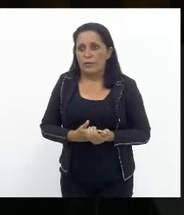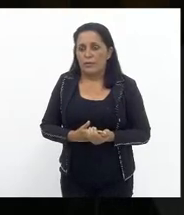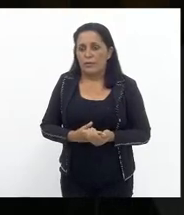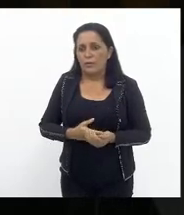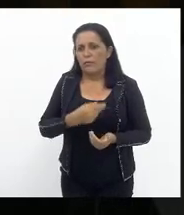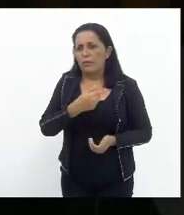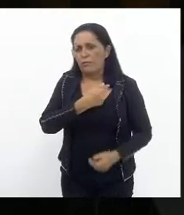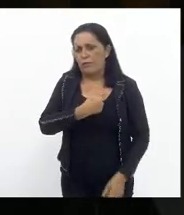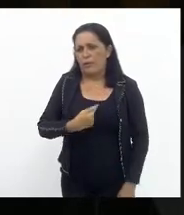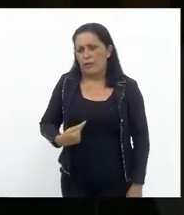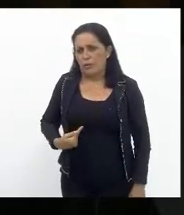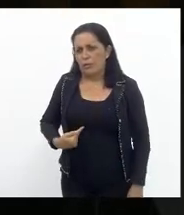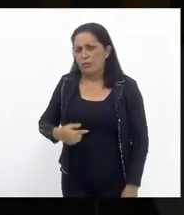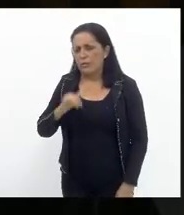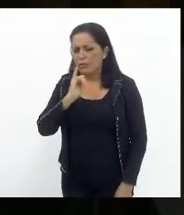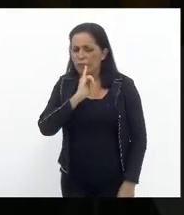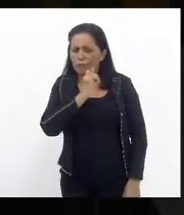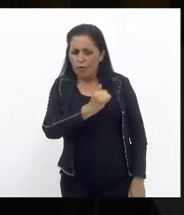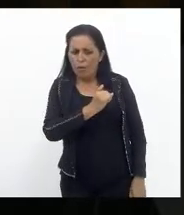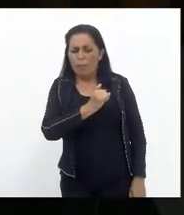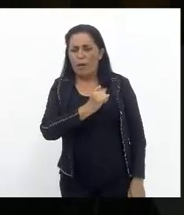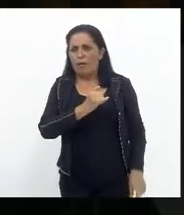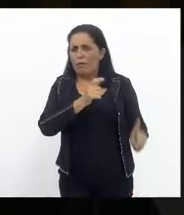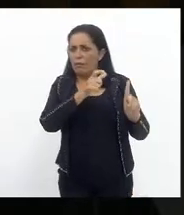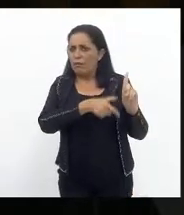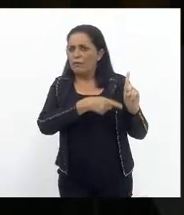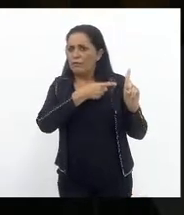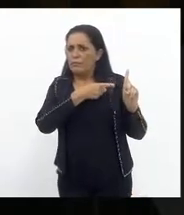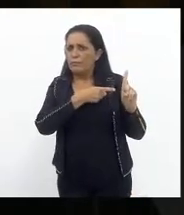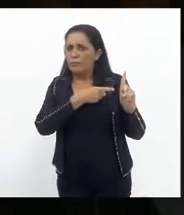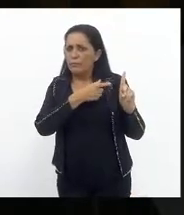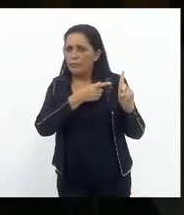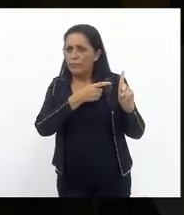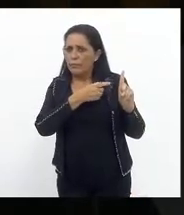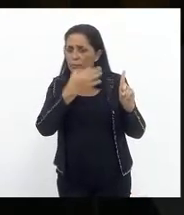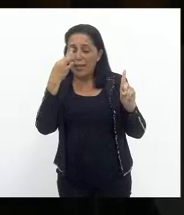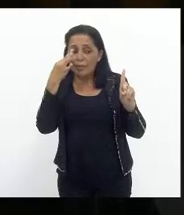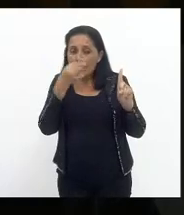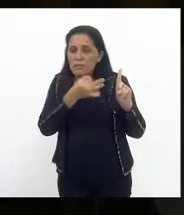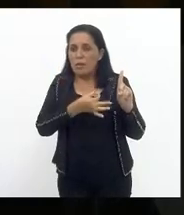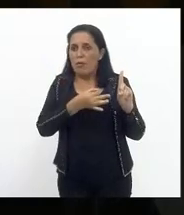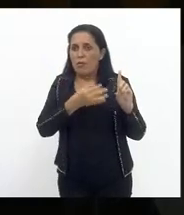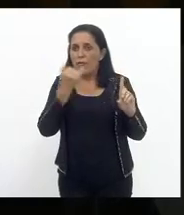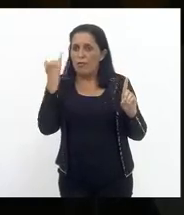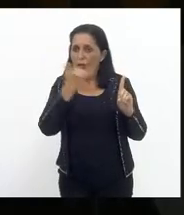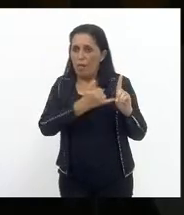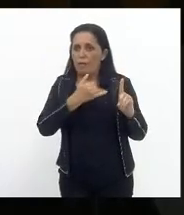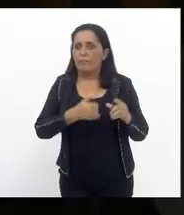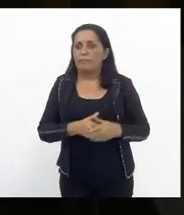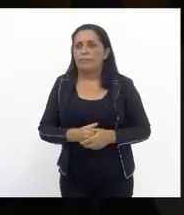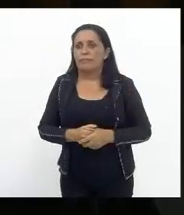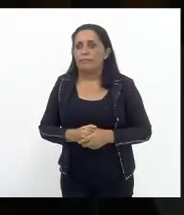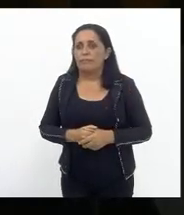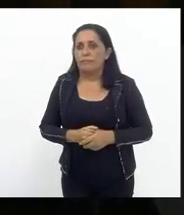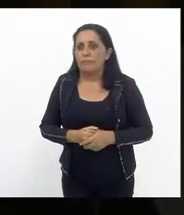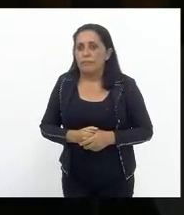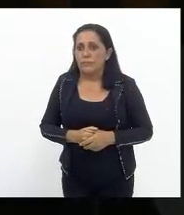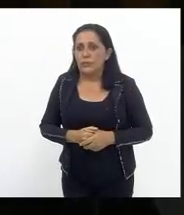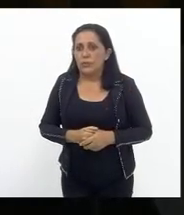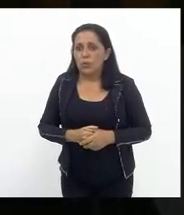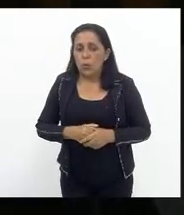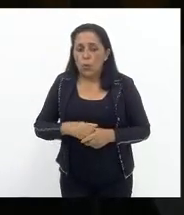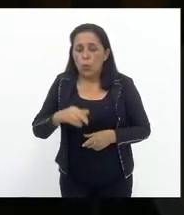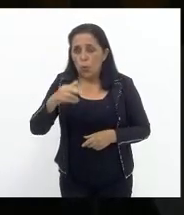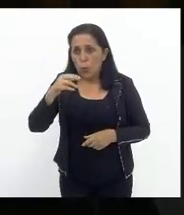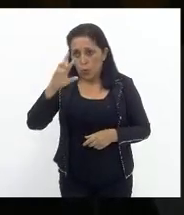Governador, deixa eu informar uma coisa para o senhor. Presta bem atenção no que eu vou te falar. O senhor não